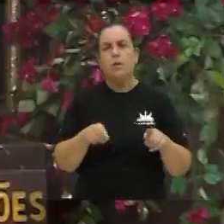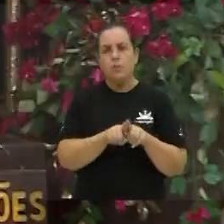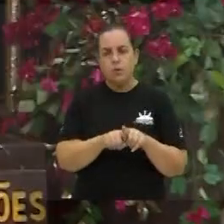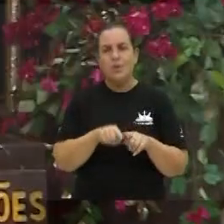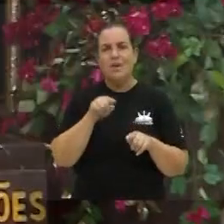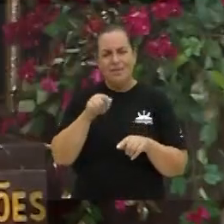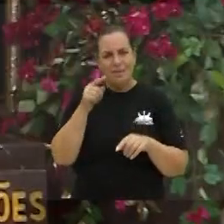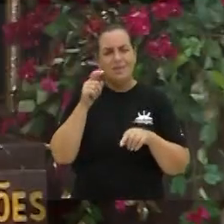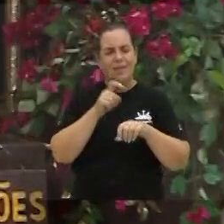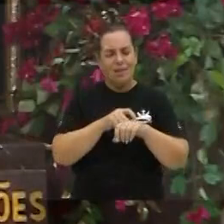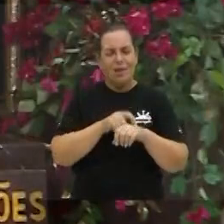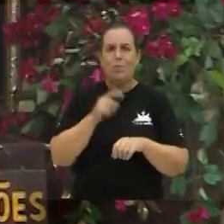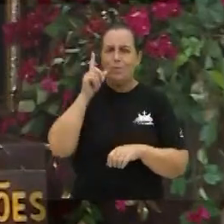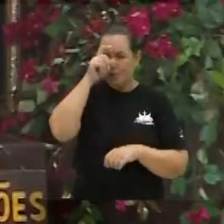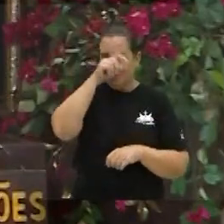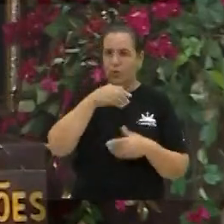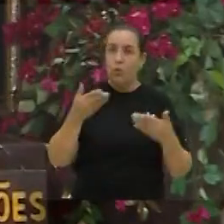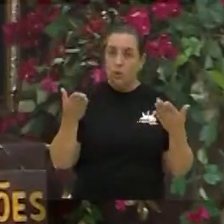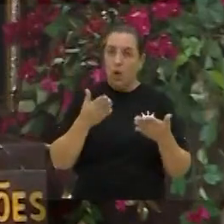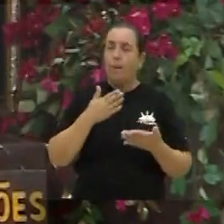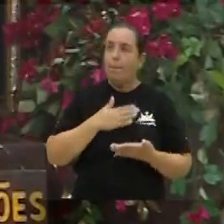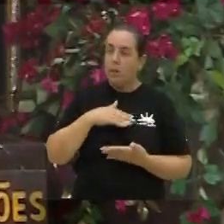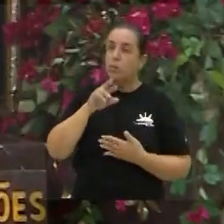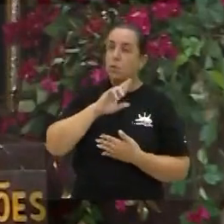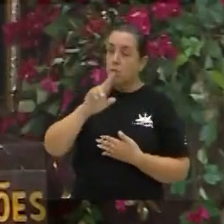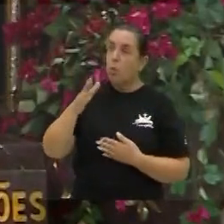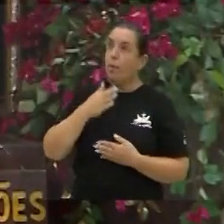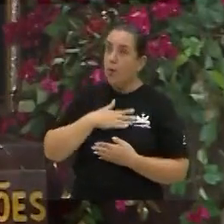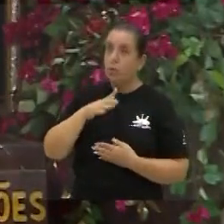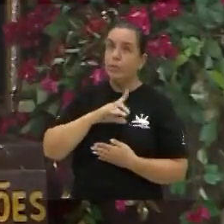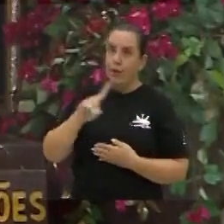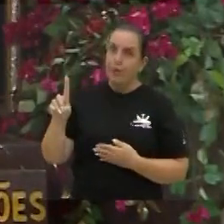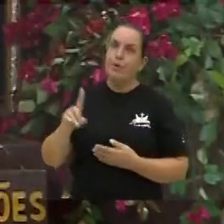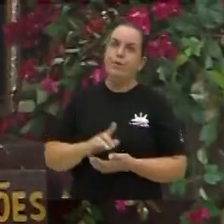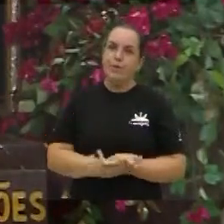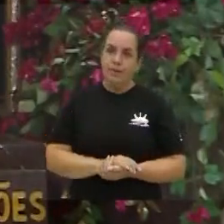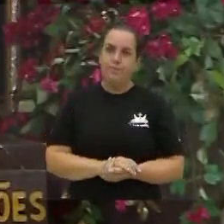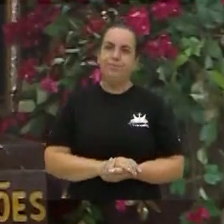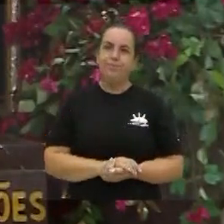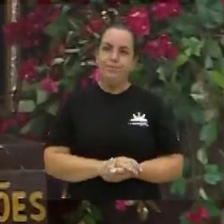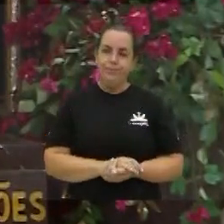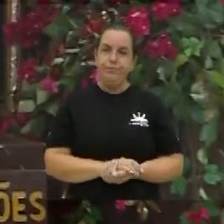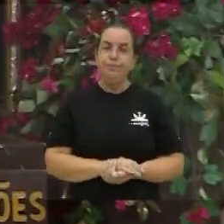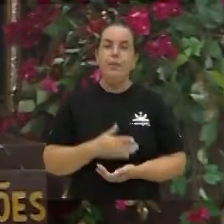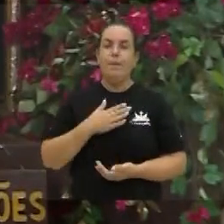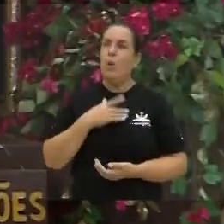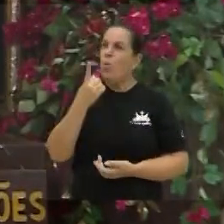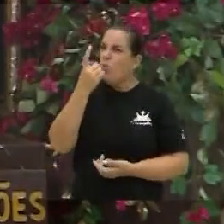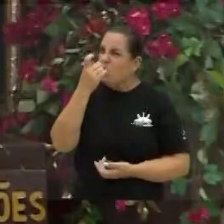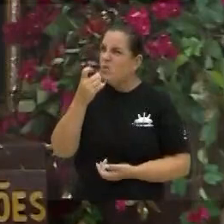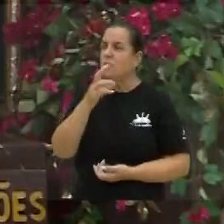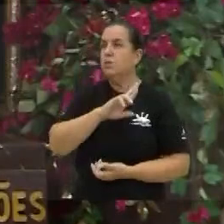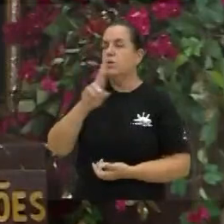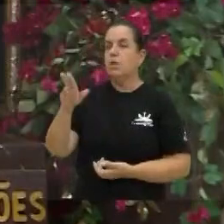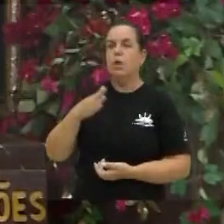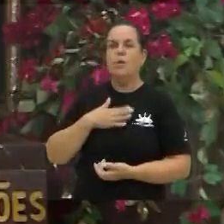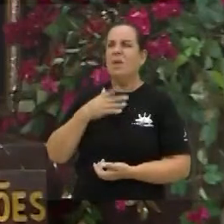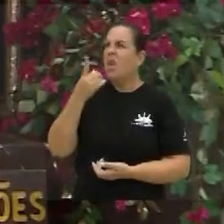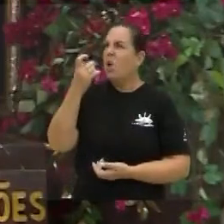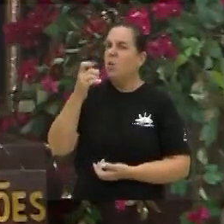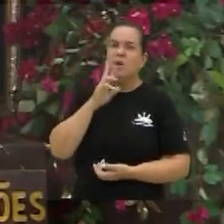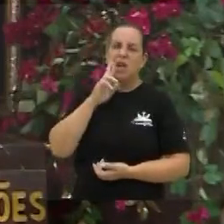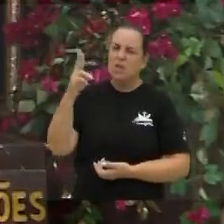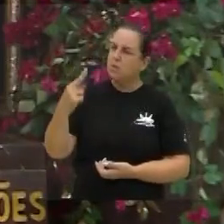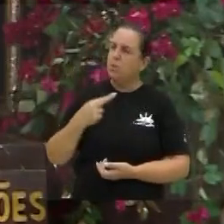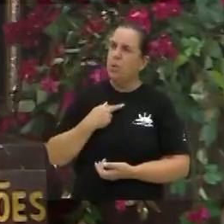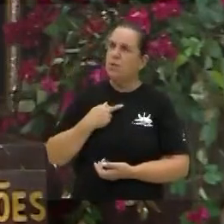tantas dificuldades hoje: meu Senhor e meu Deus, meu único Senhor, minha única